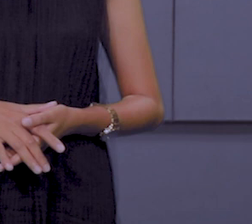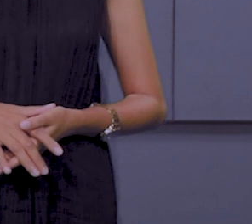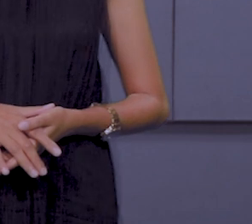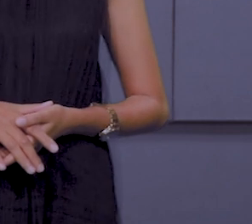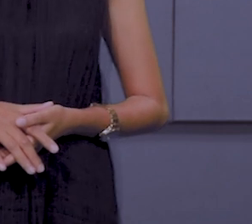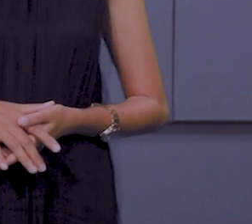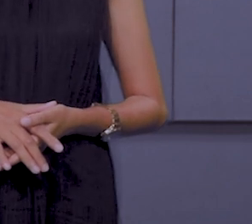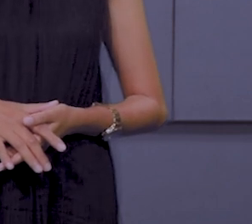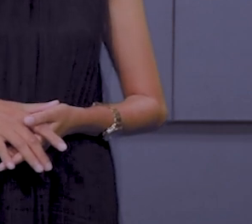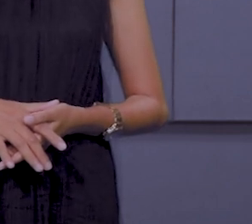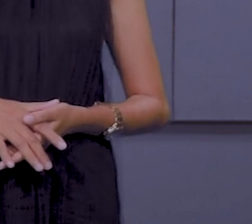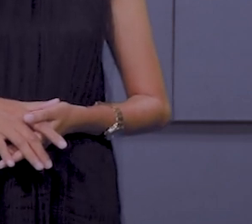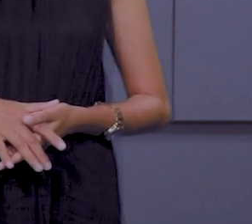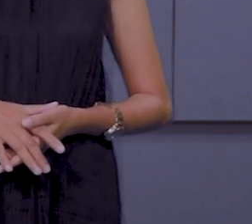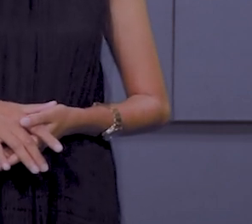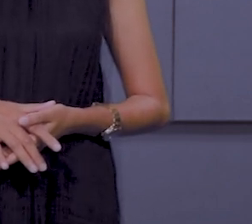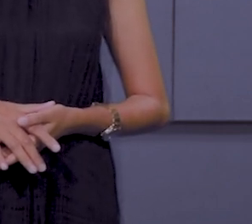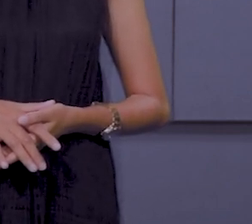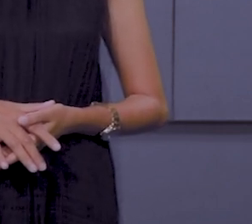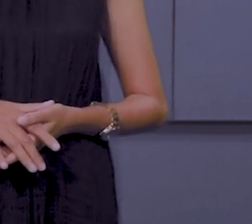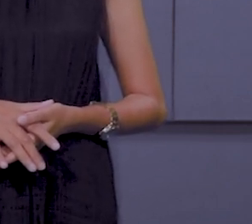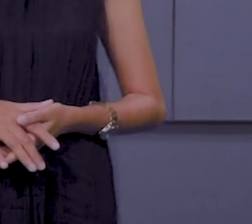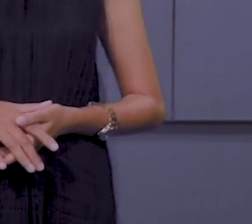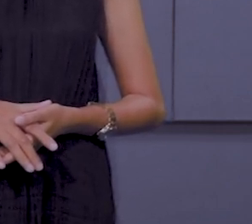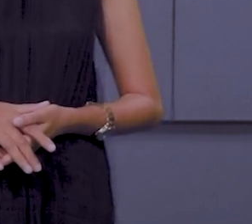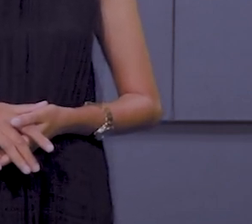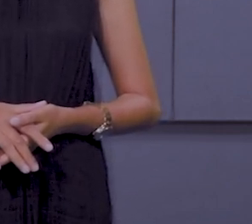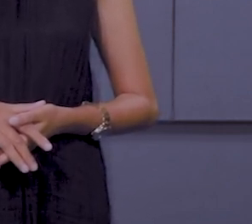notificação, até no neita, vou ser a levela com informação bom, você ame. Obrigada.